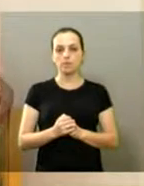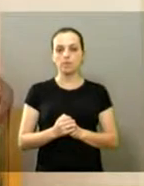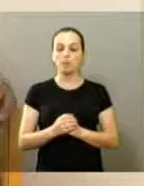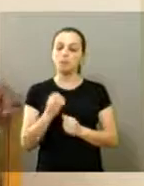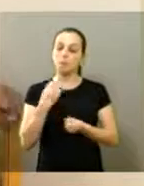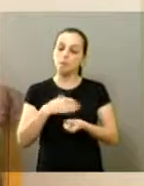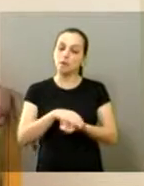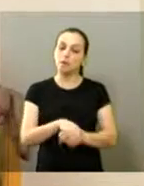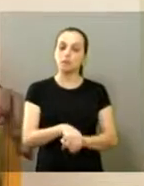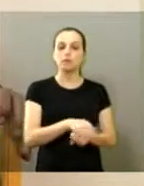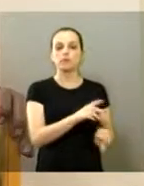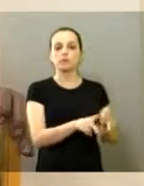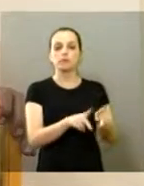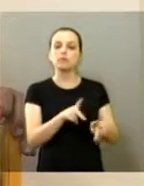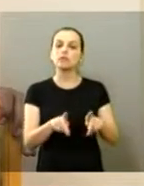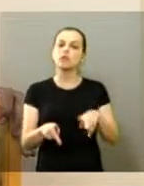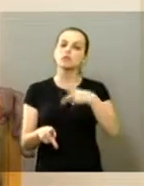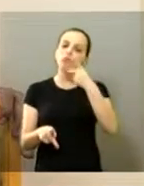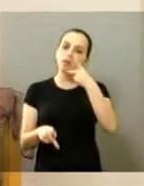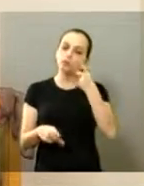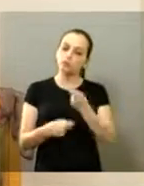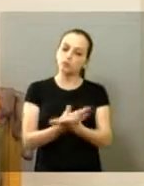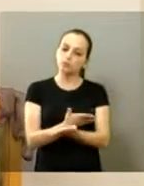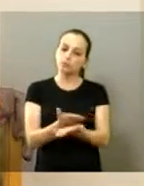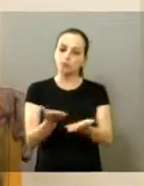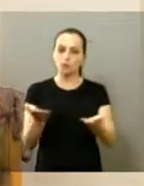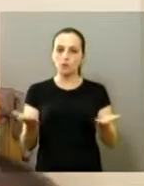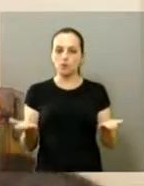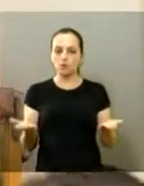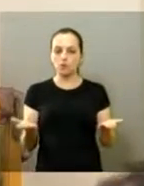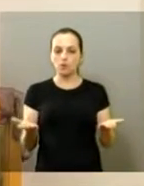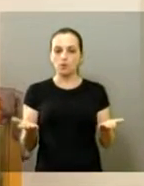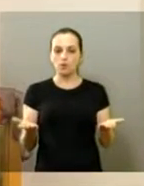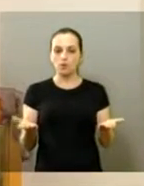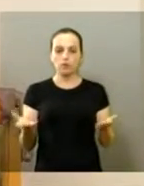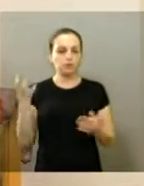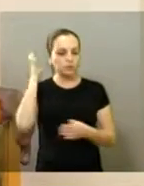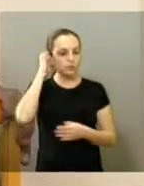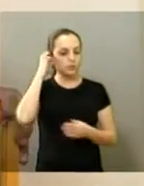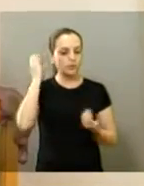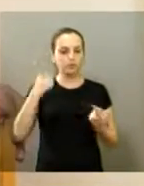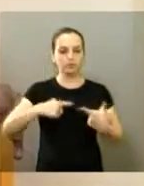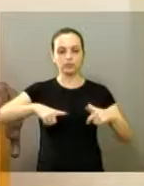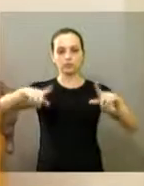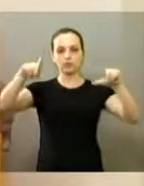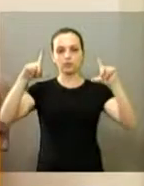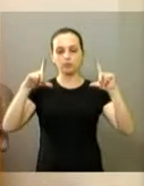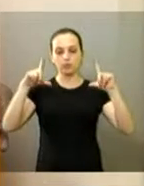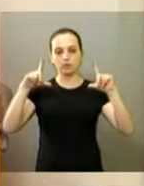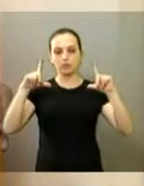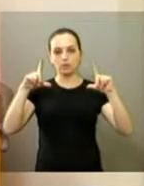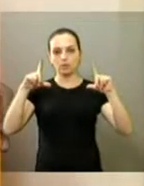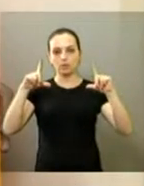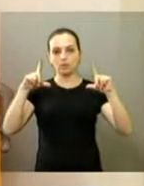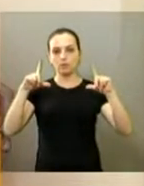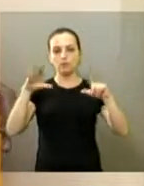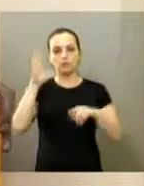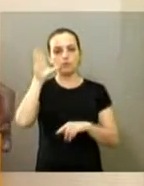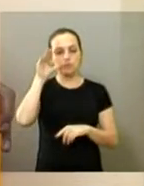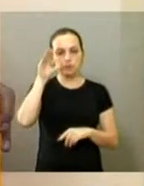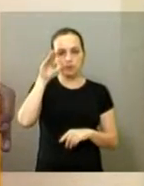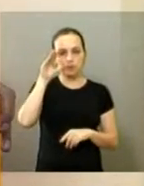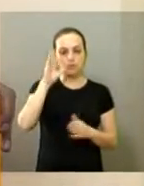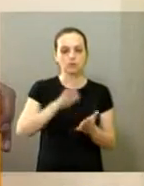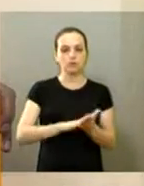Boa noite, senhor presidente, demais vereadores, aos que nos ouvem, nos assistem, aos